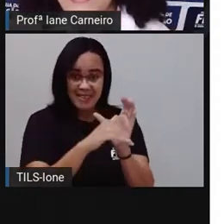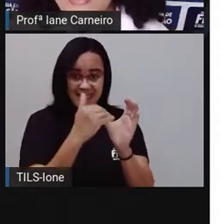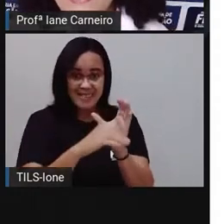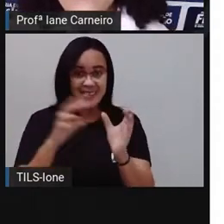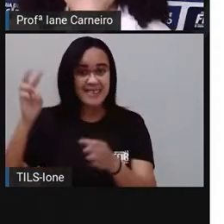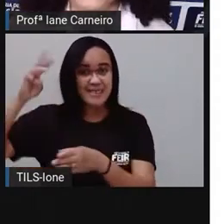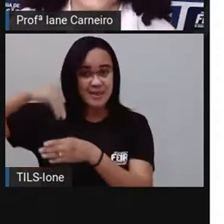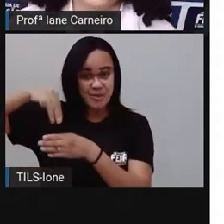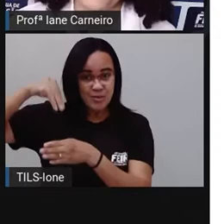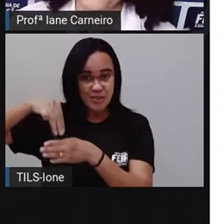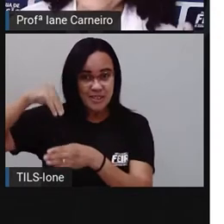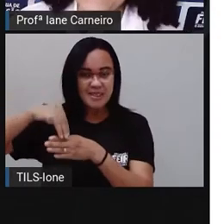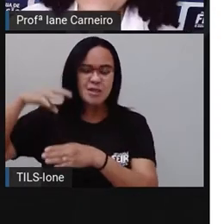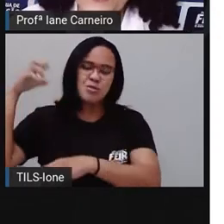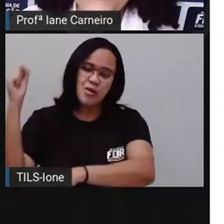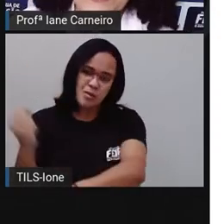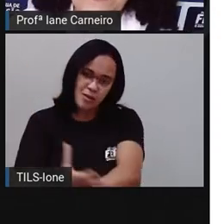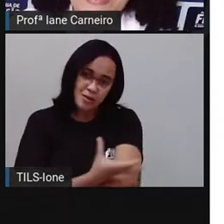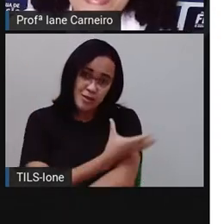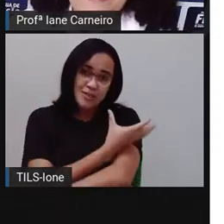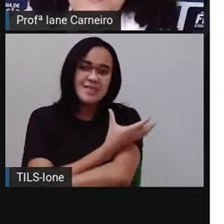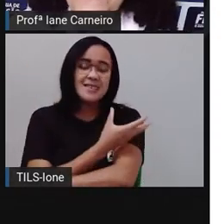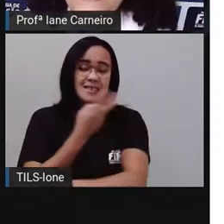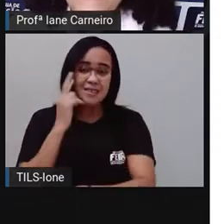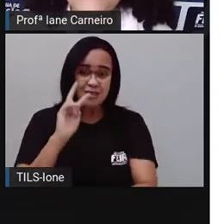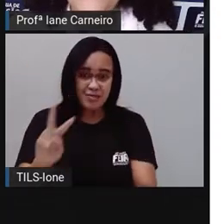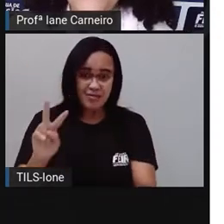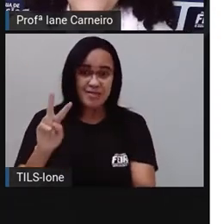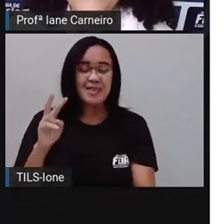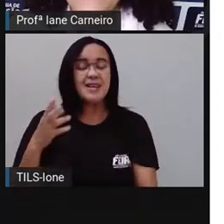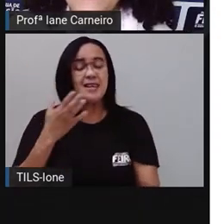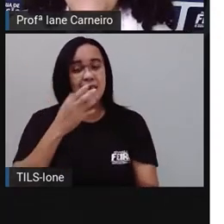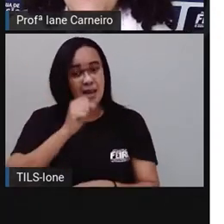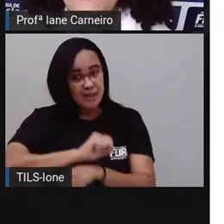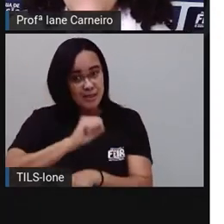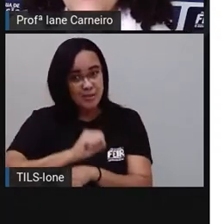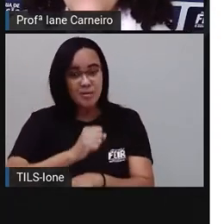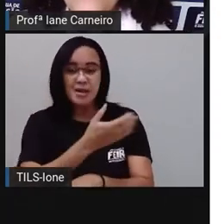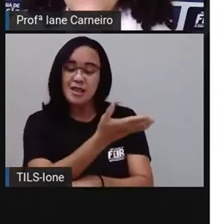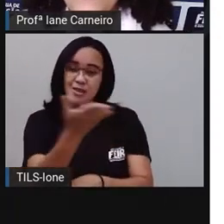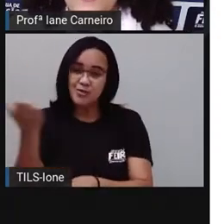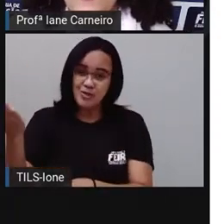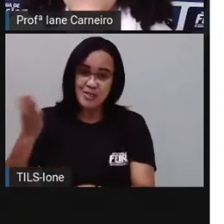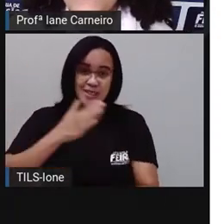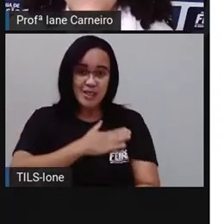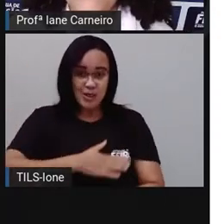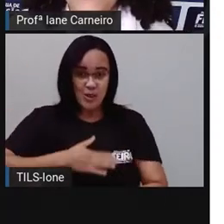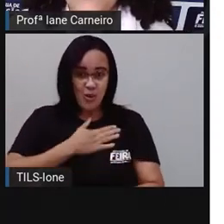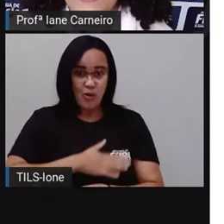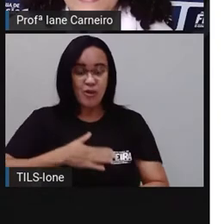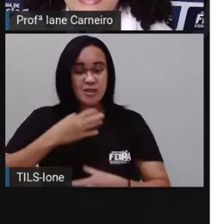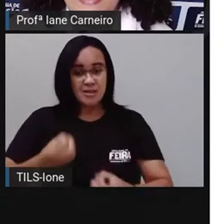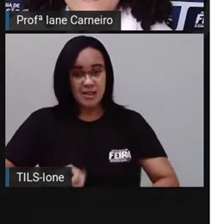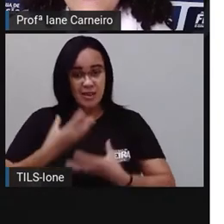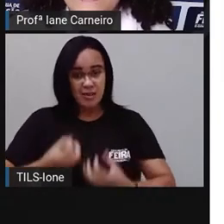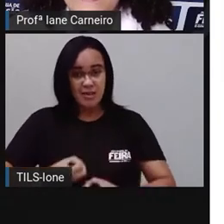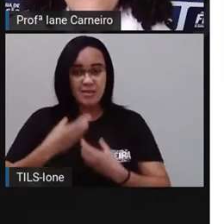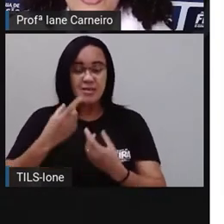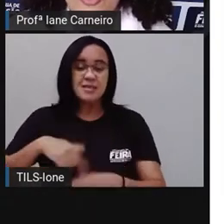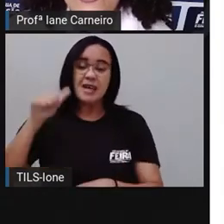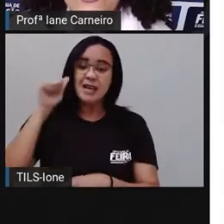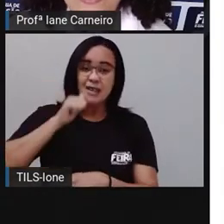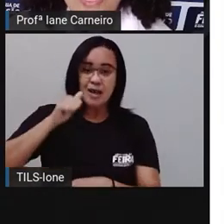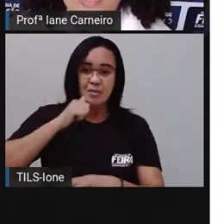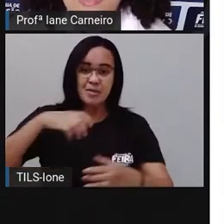ela tocando. Espero que vocês gostem também, tá bom? Então a Pró vai declamar enquanto Rosane vai tocar, né?